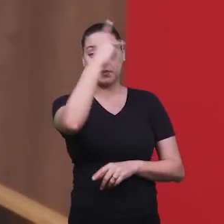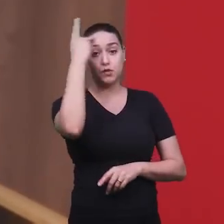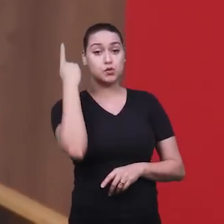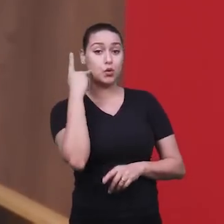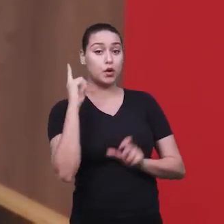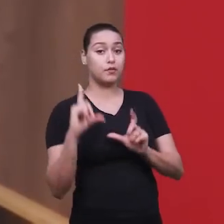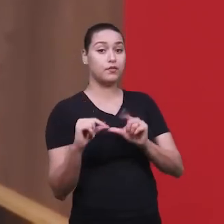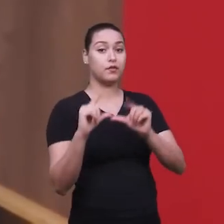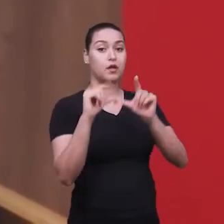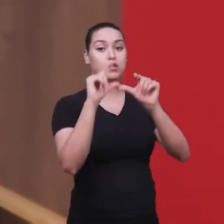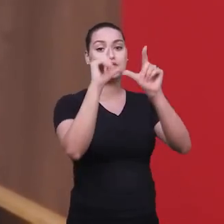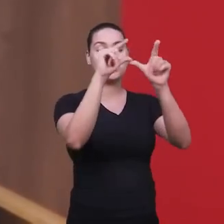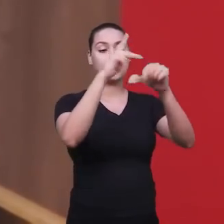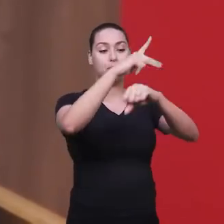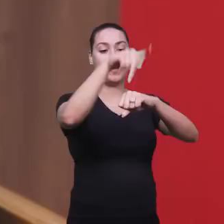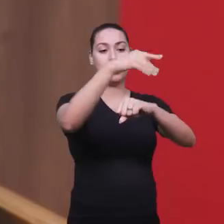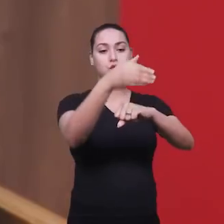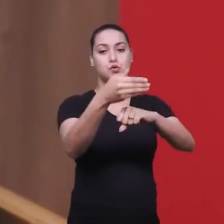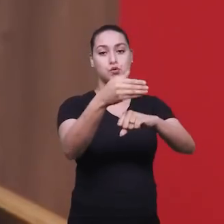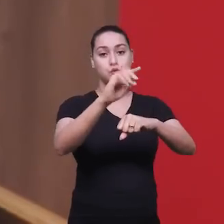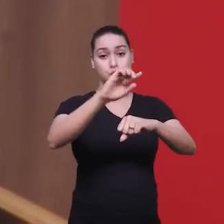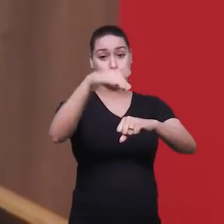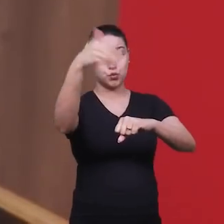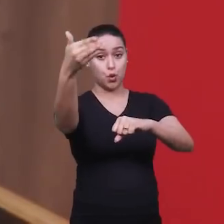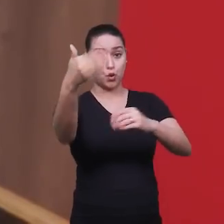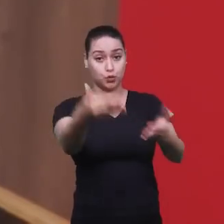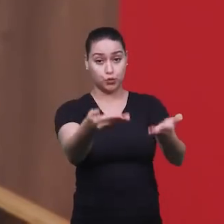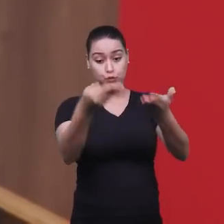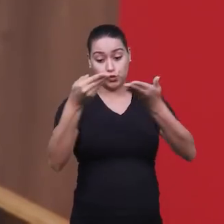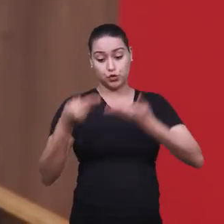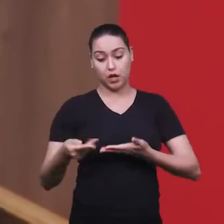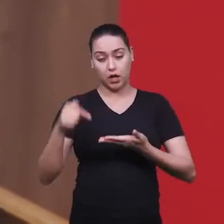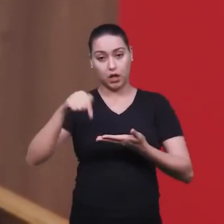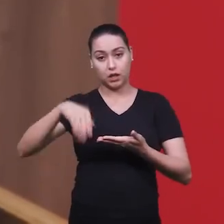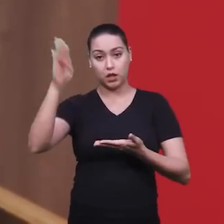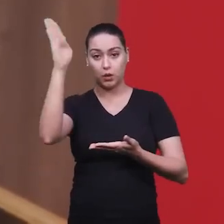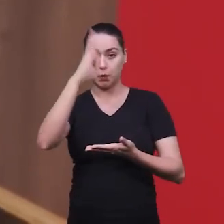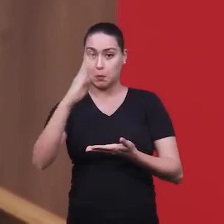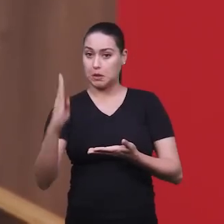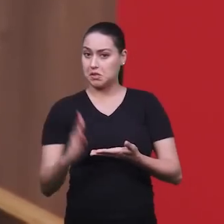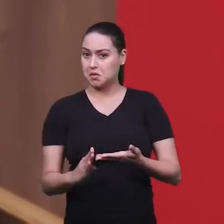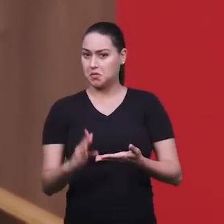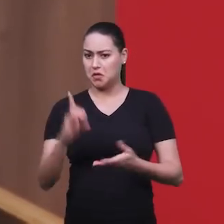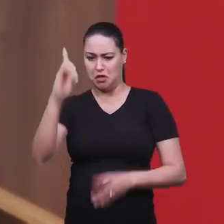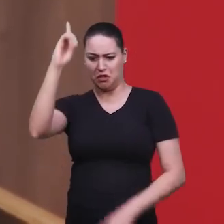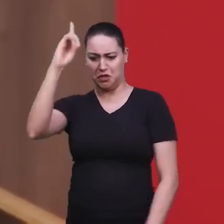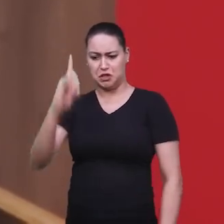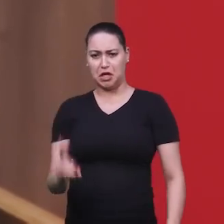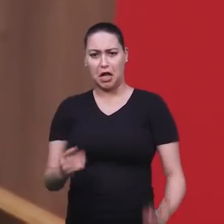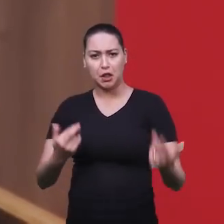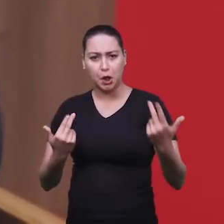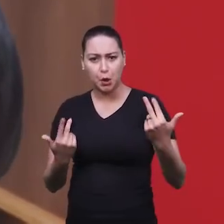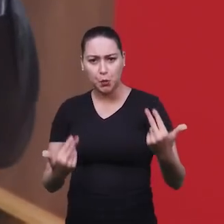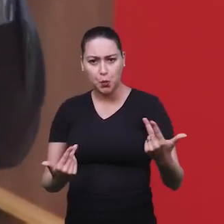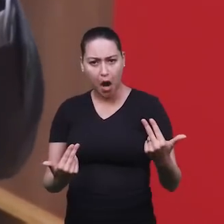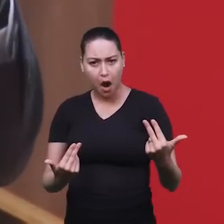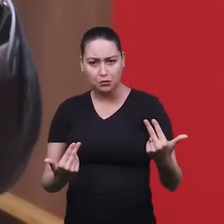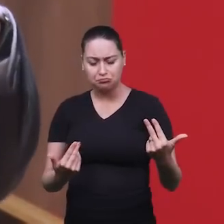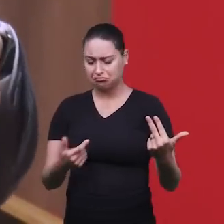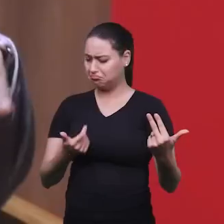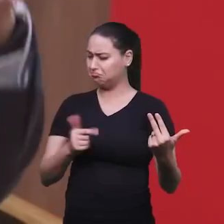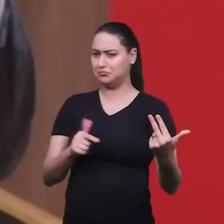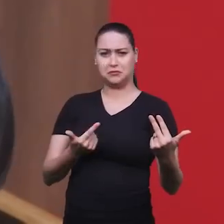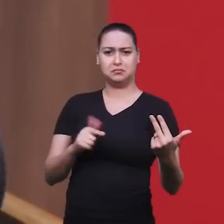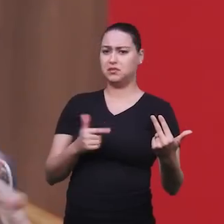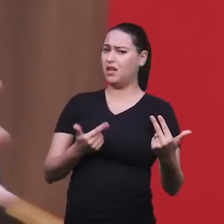Alguém vem aqui como estrangeiro, nem de perto, ele tem os mesmos direitos que